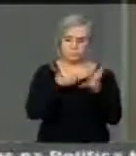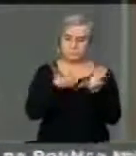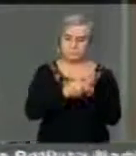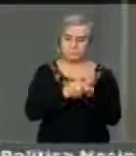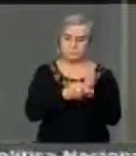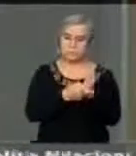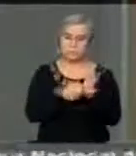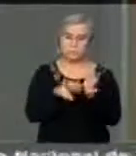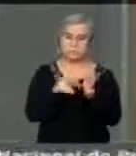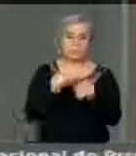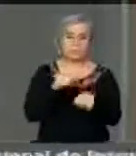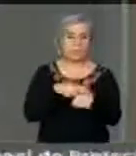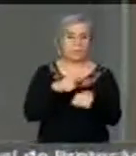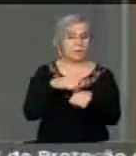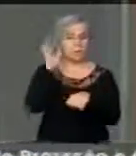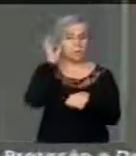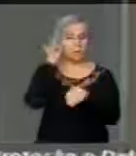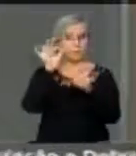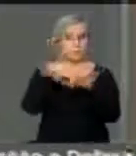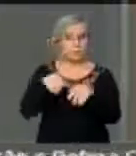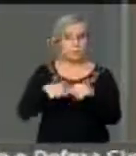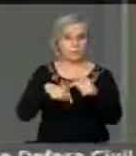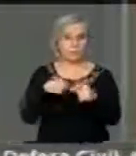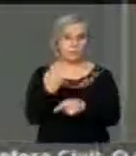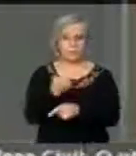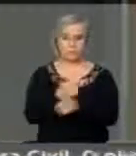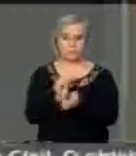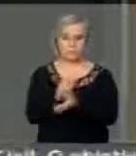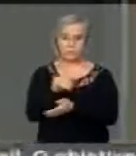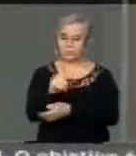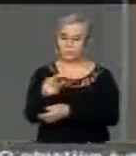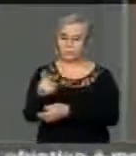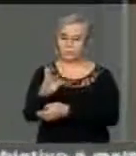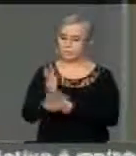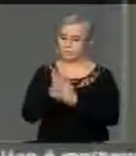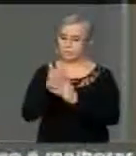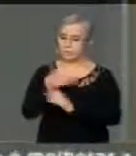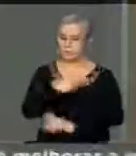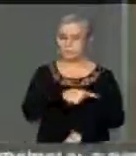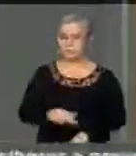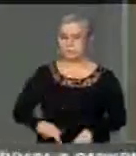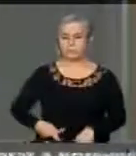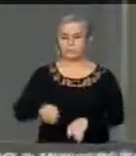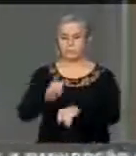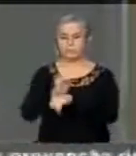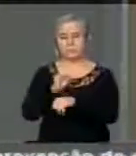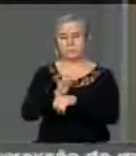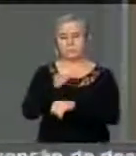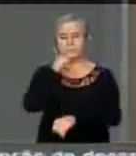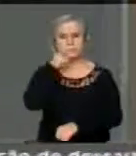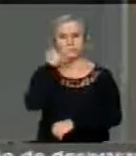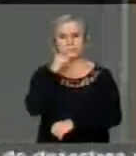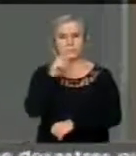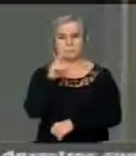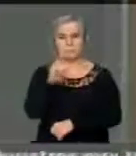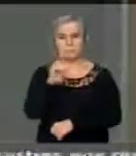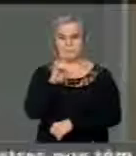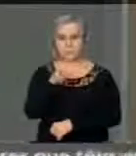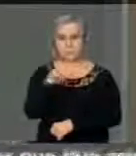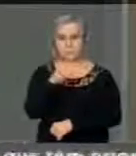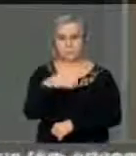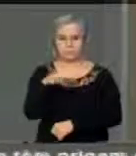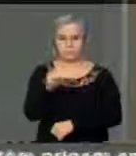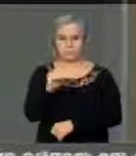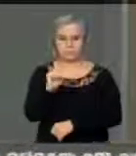por pouquíssimo tempo, porque o Partido da República, na pessoa de seu presidente estadual, o senador Vicentinho Alves, e tendo